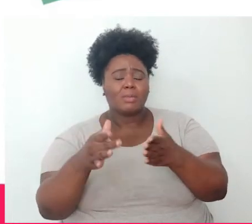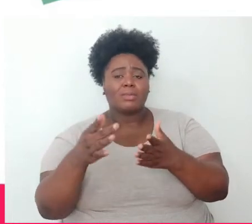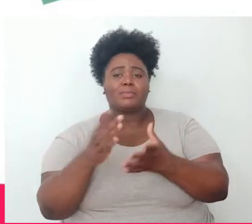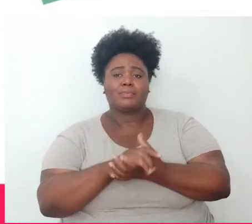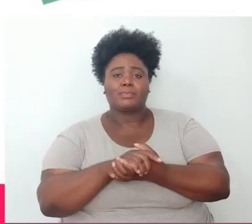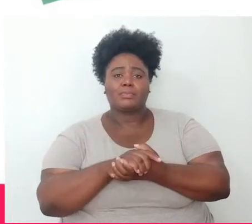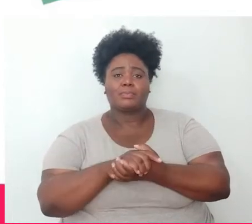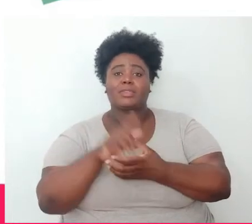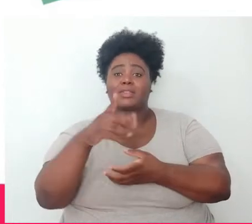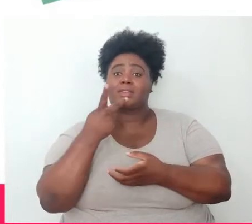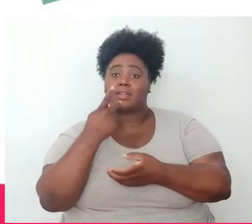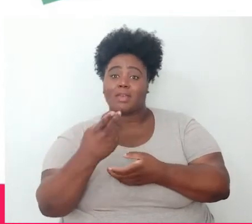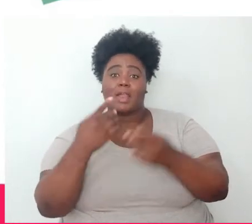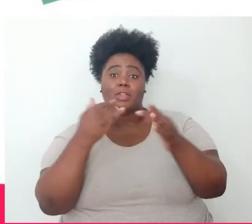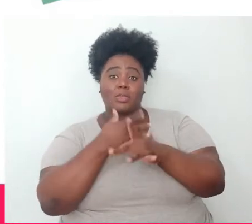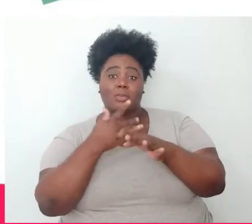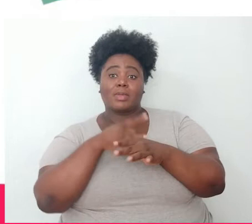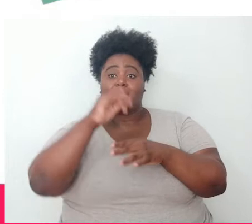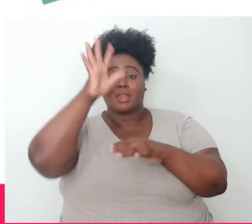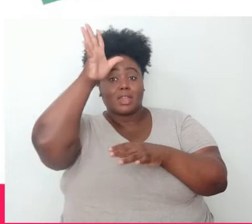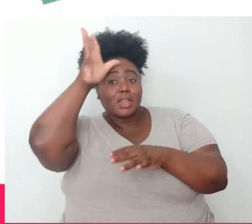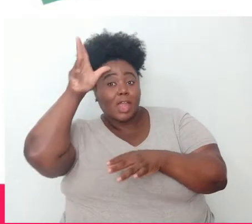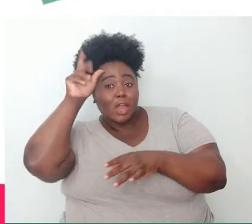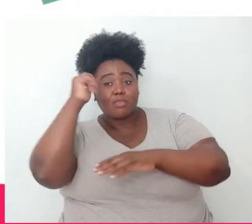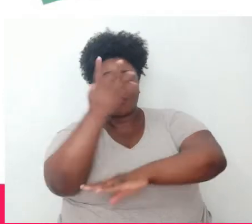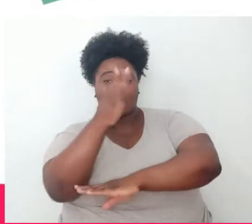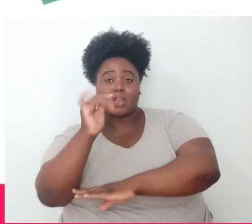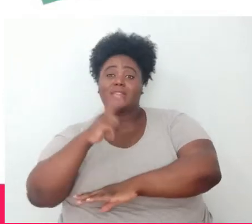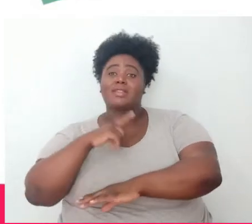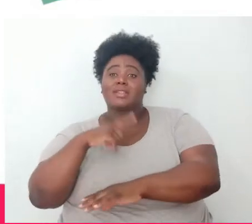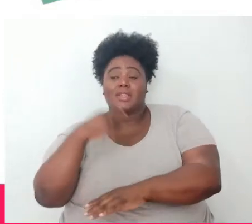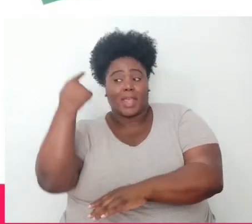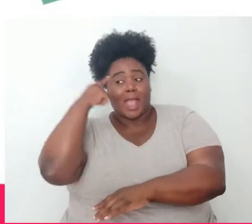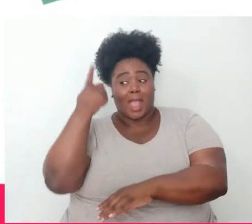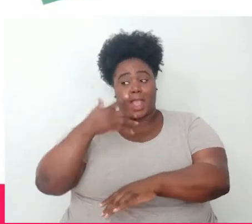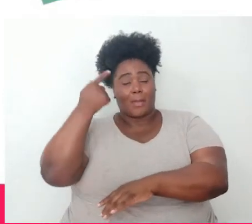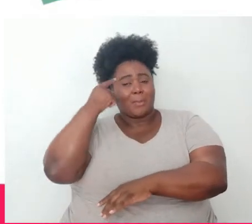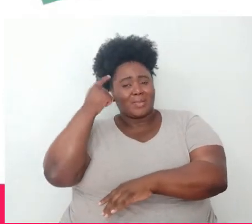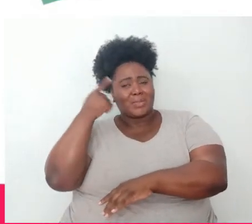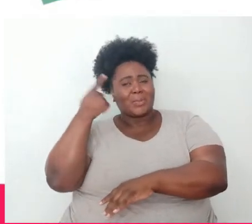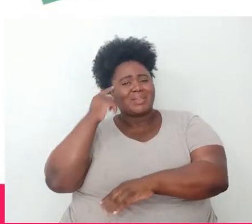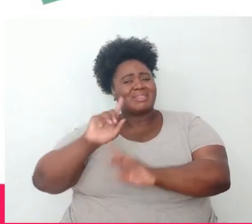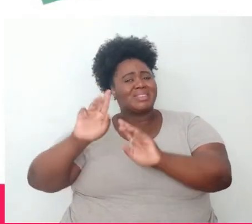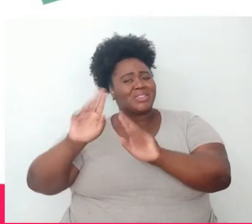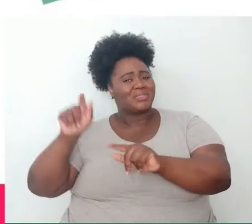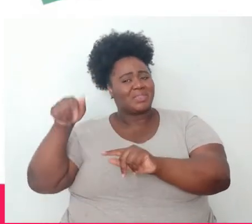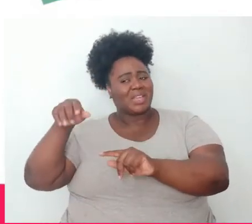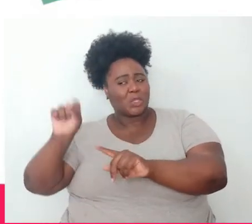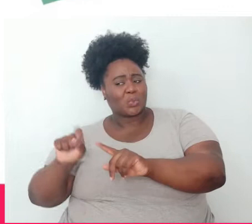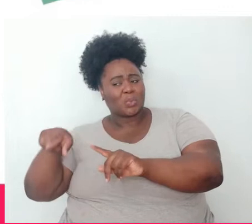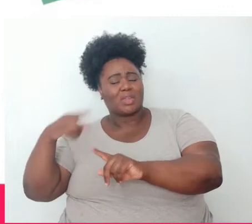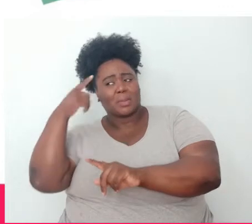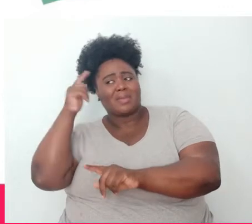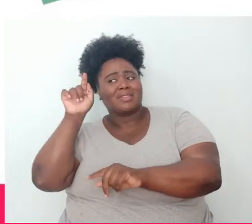Você vê, a gente está falando de uma cidade na região amazônica, que tem todo um ideário construído, que eu acho que é diferente, né? O que o Sudeste pensa